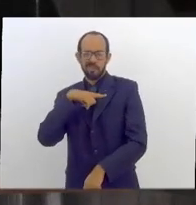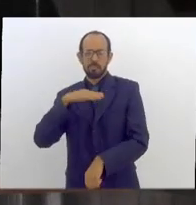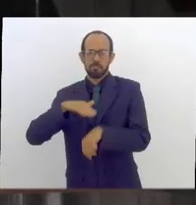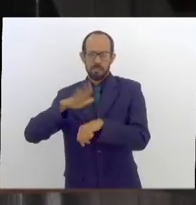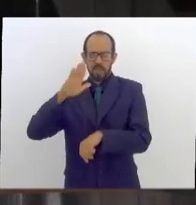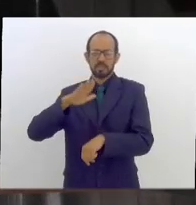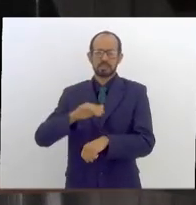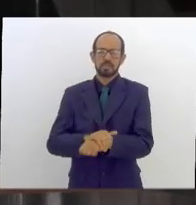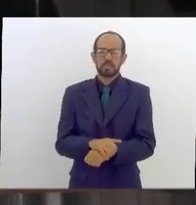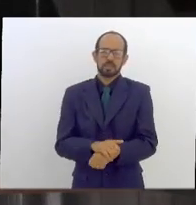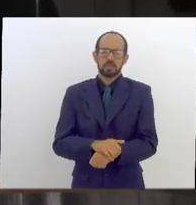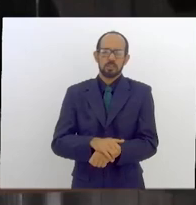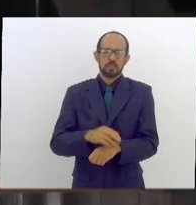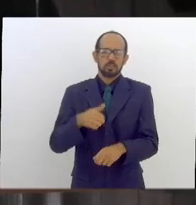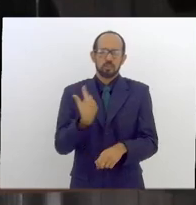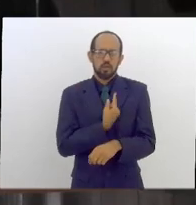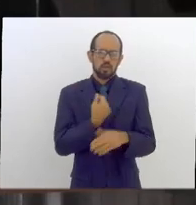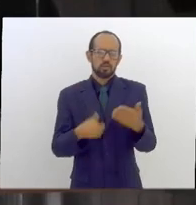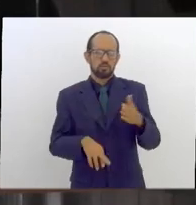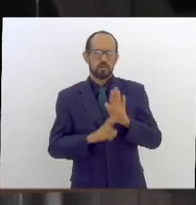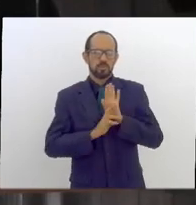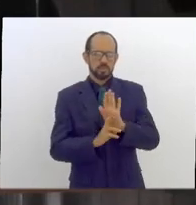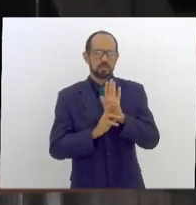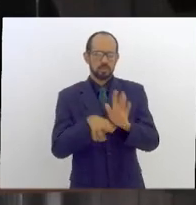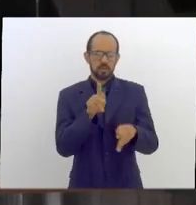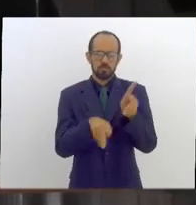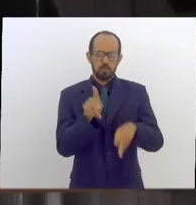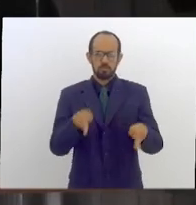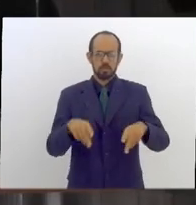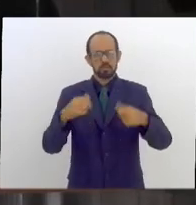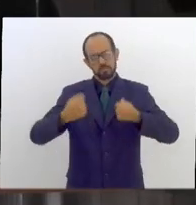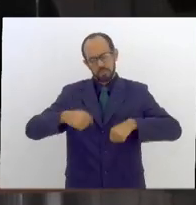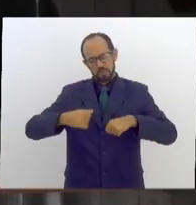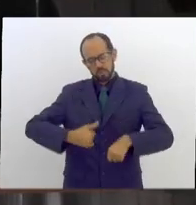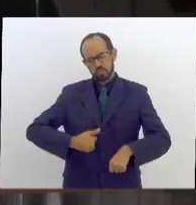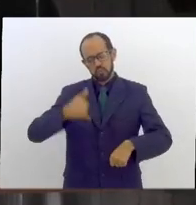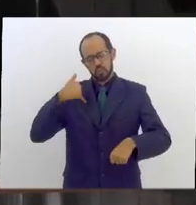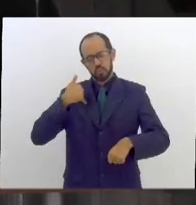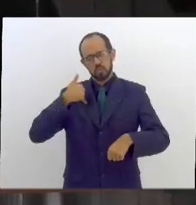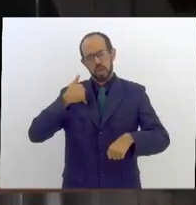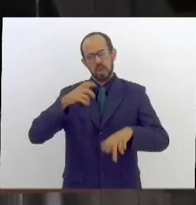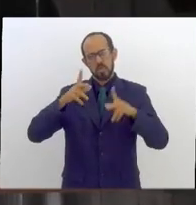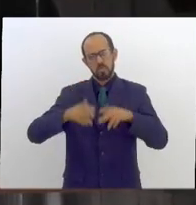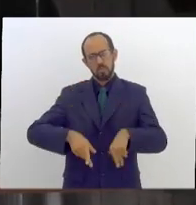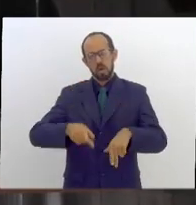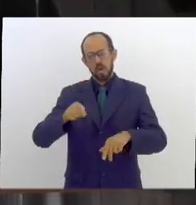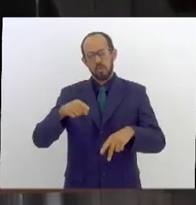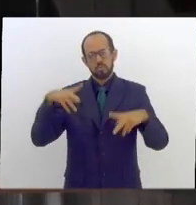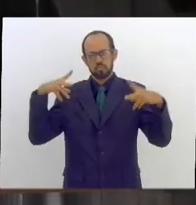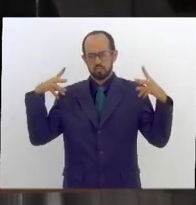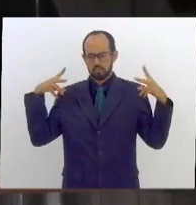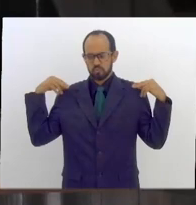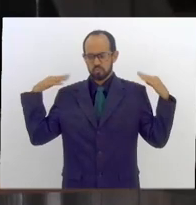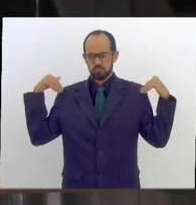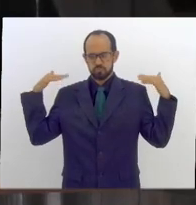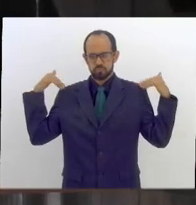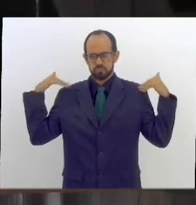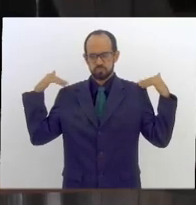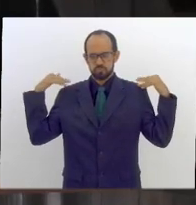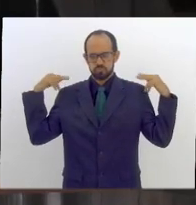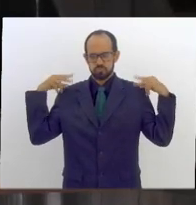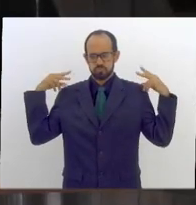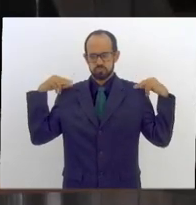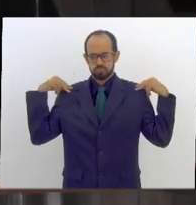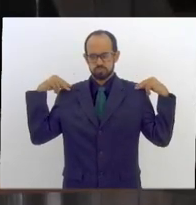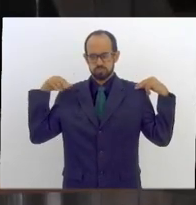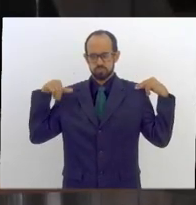e devemos nos orgulhar disso, tanto quanto nos orgulham os verdadeiros aviadores, águias aqui